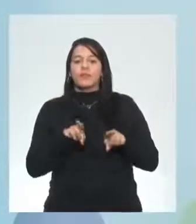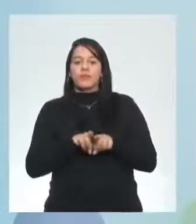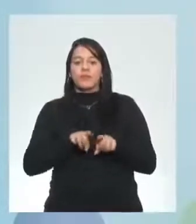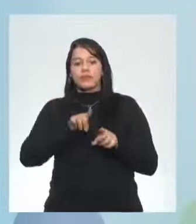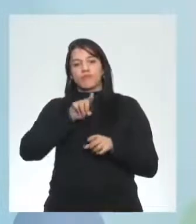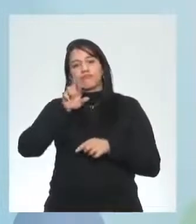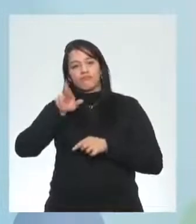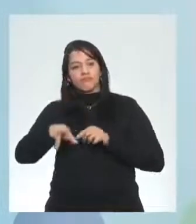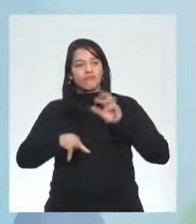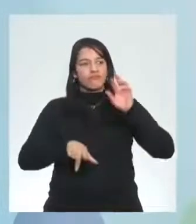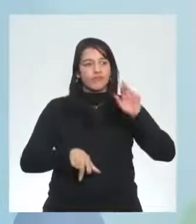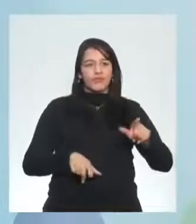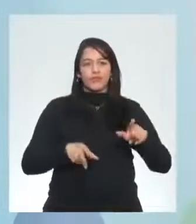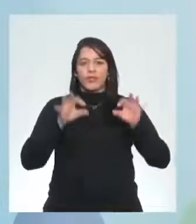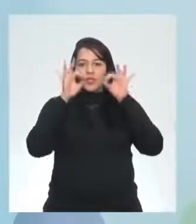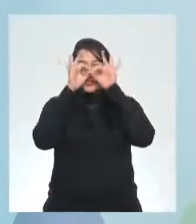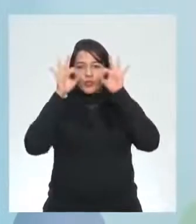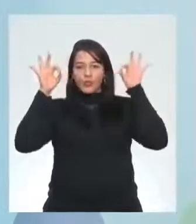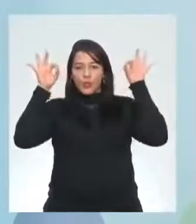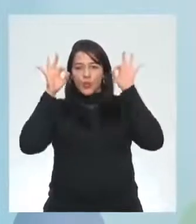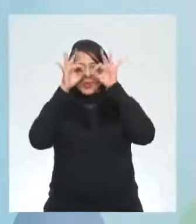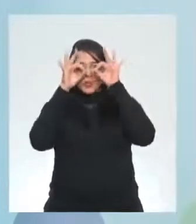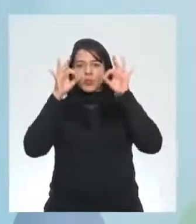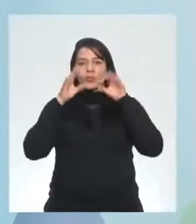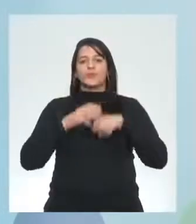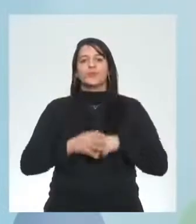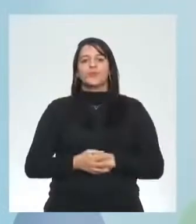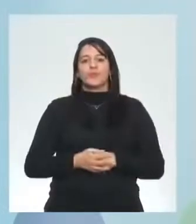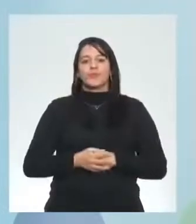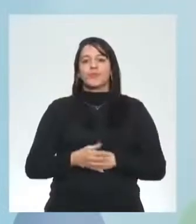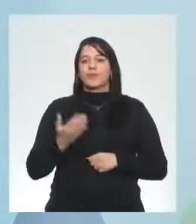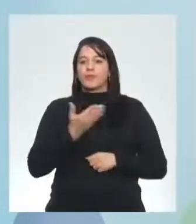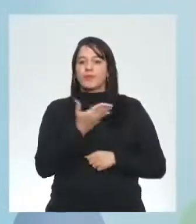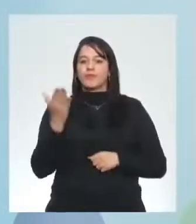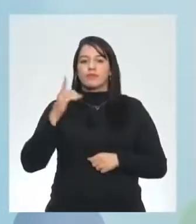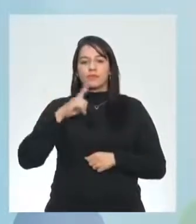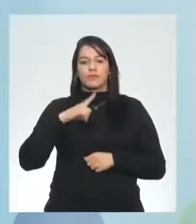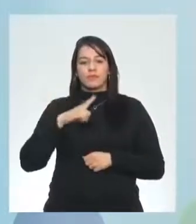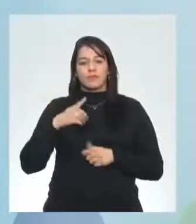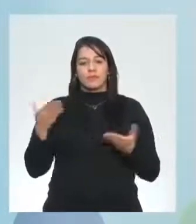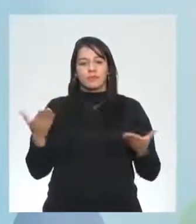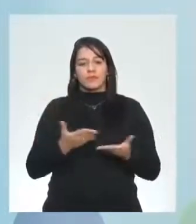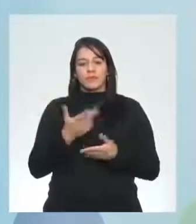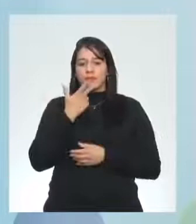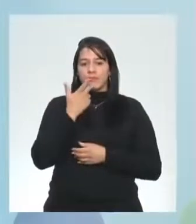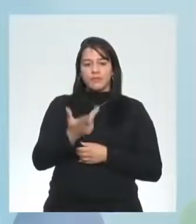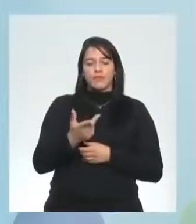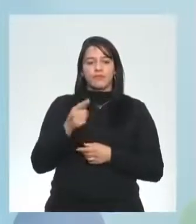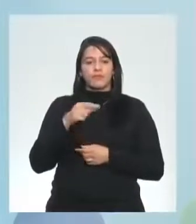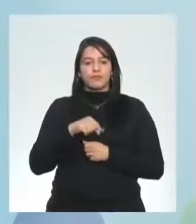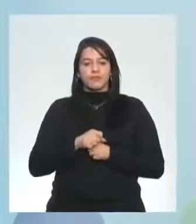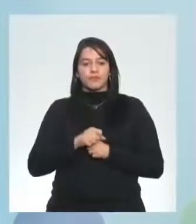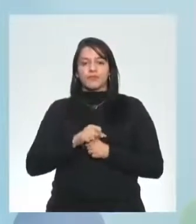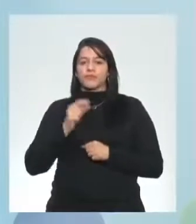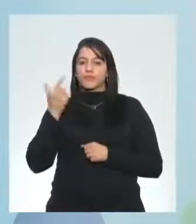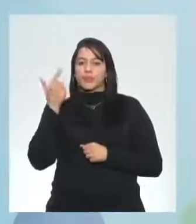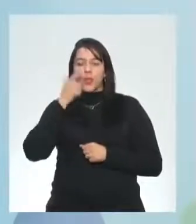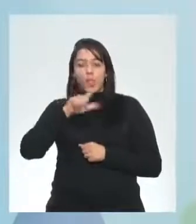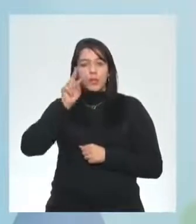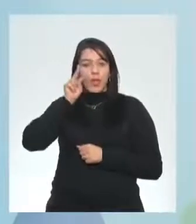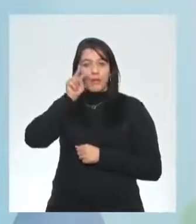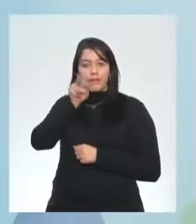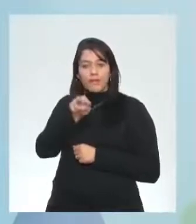tipos de olhos e as suas localizações. E aí, para vocês, então, né, falando então naquilo que a gente consegue